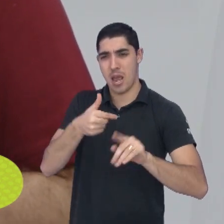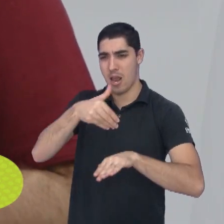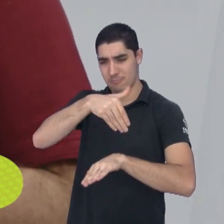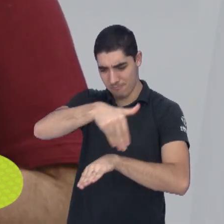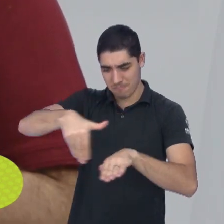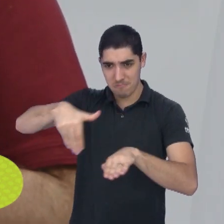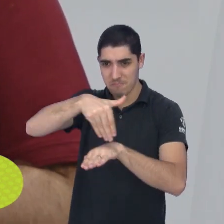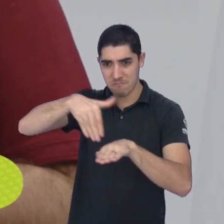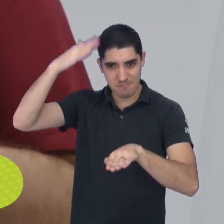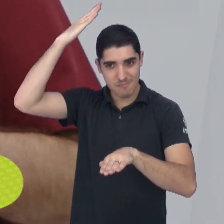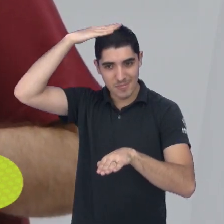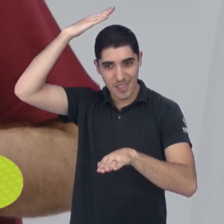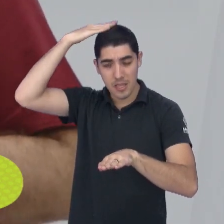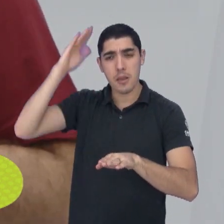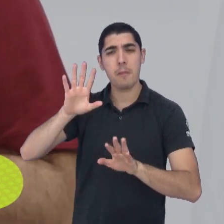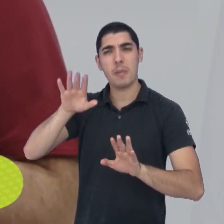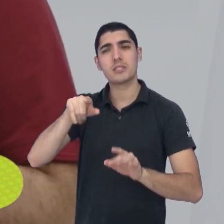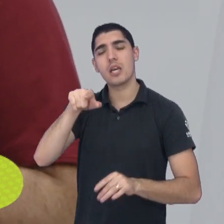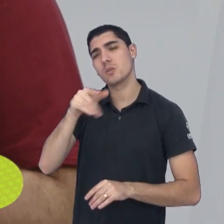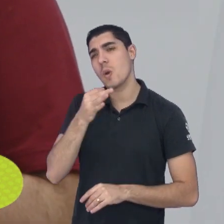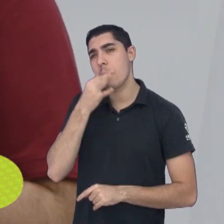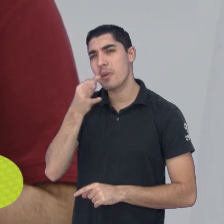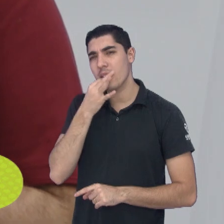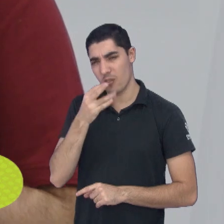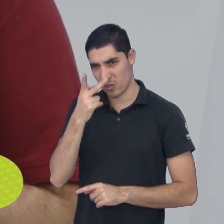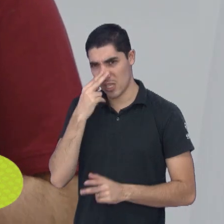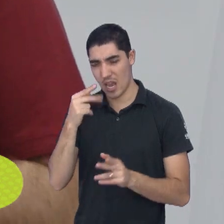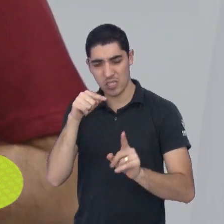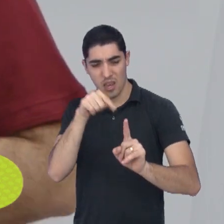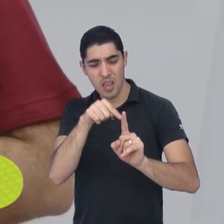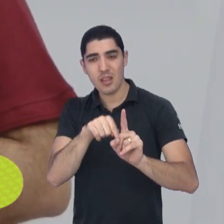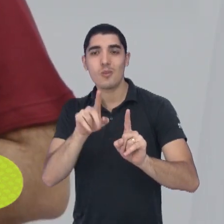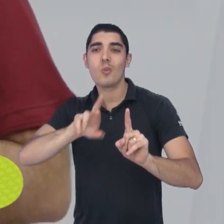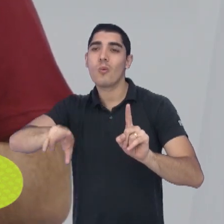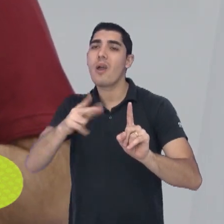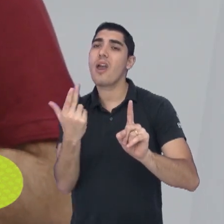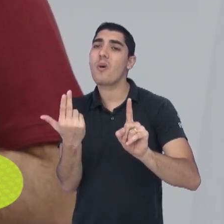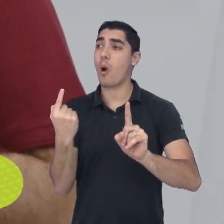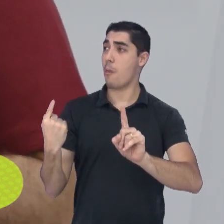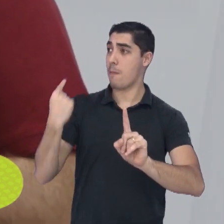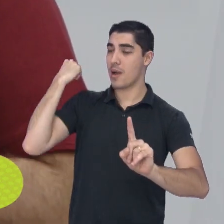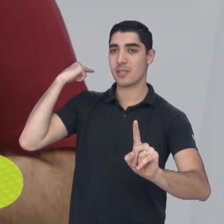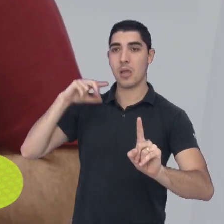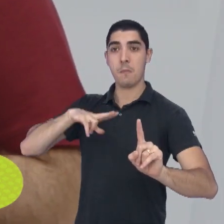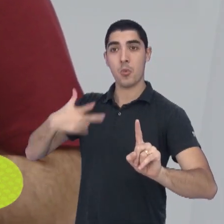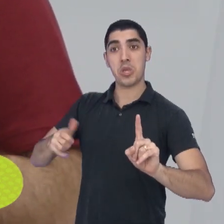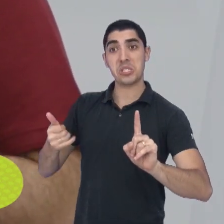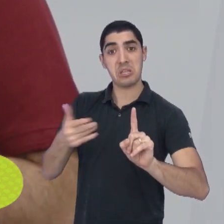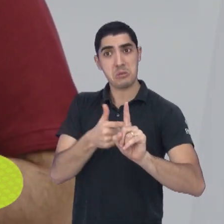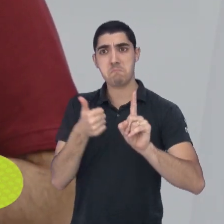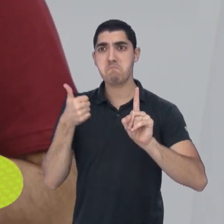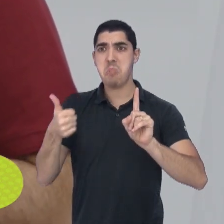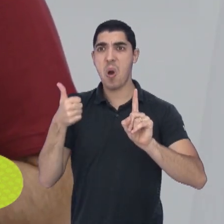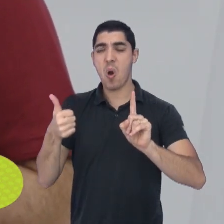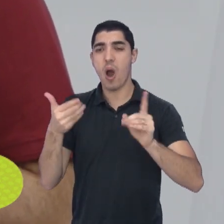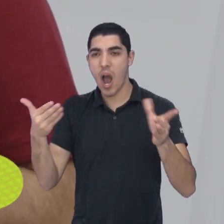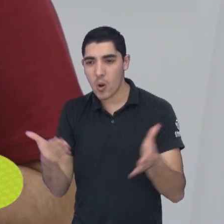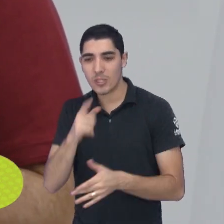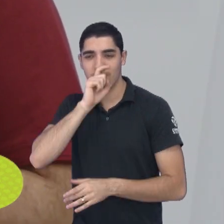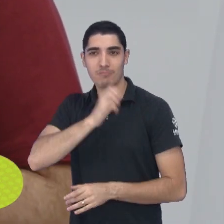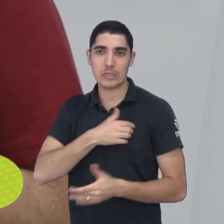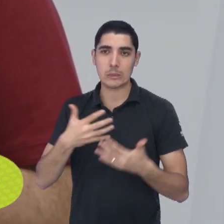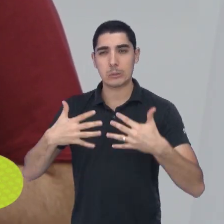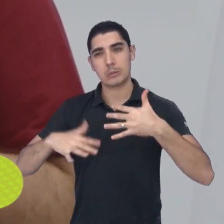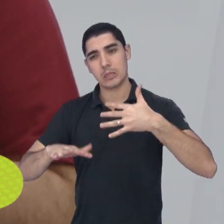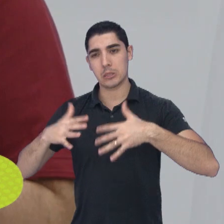autocrítica também de que o Franco ainda não foi aquele mesmo jogador da Portuguesa Santista aqui no São José. Queria que você falasse